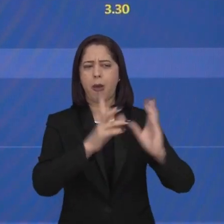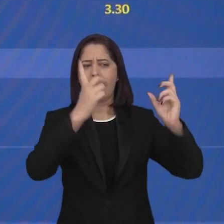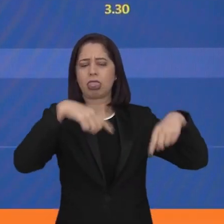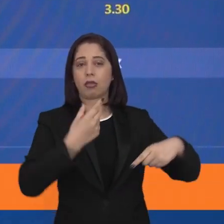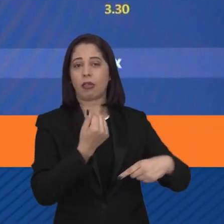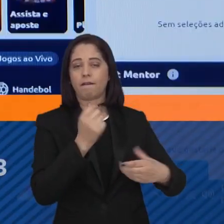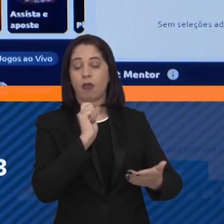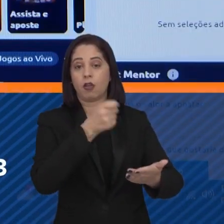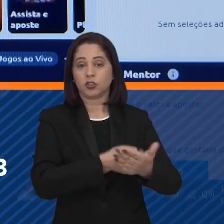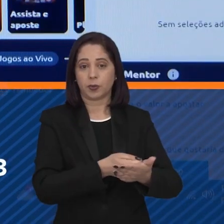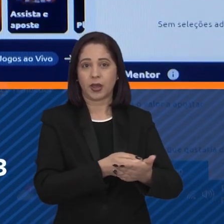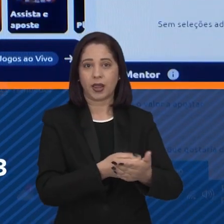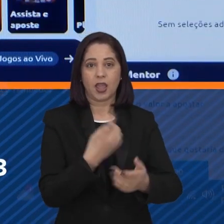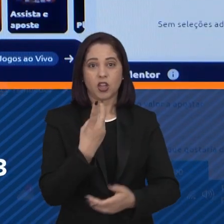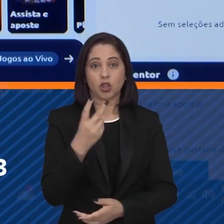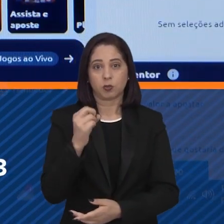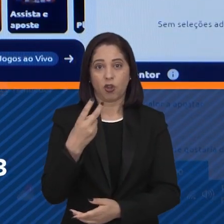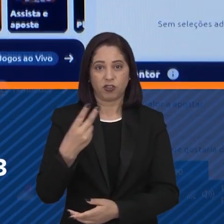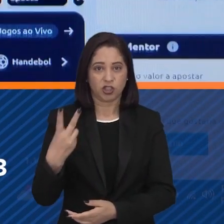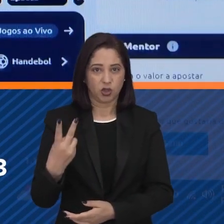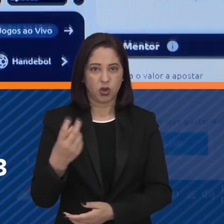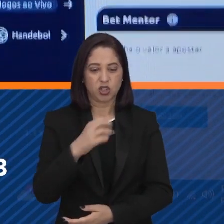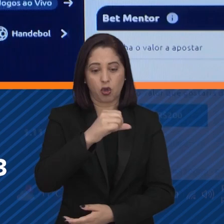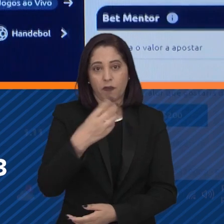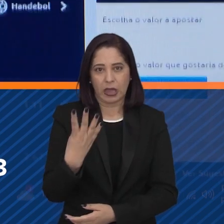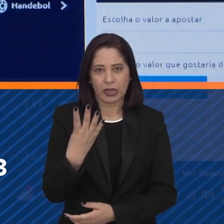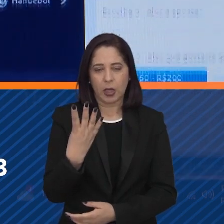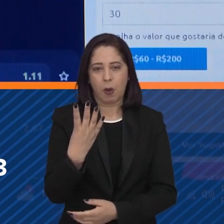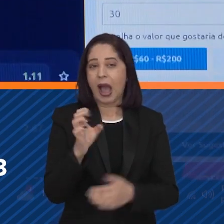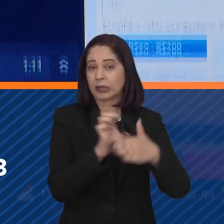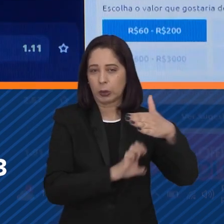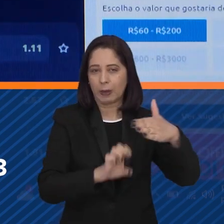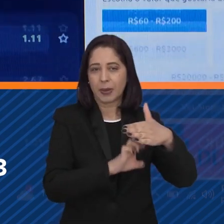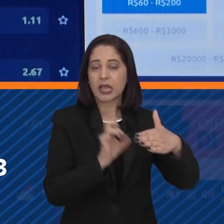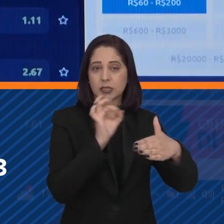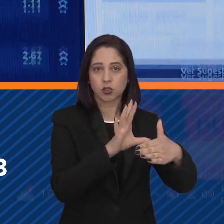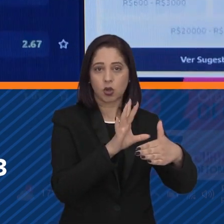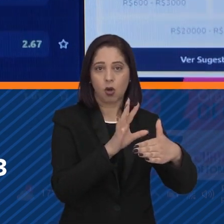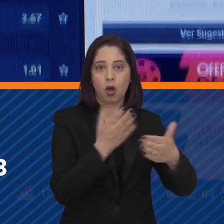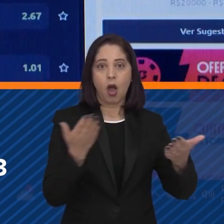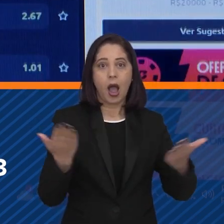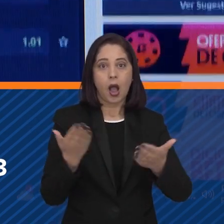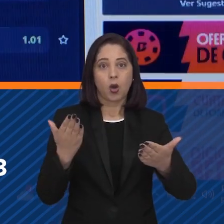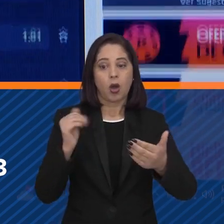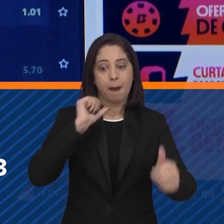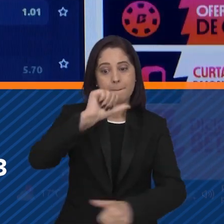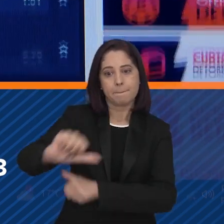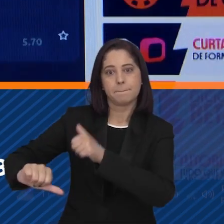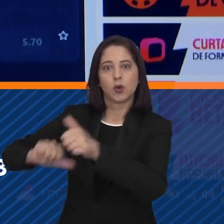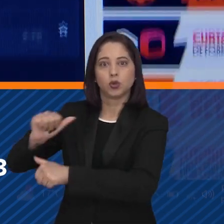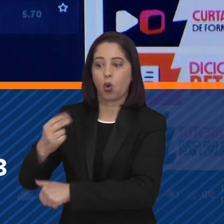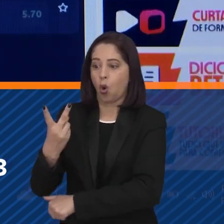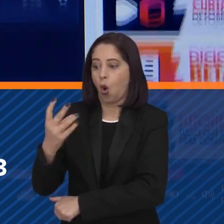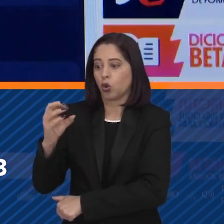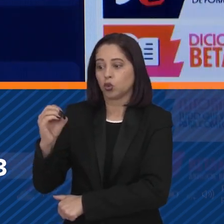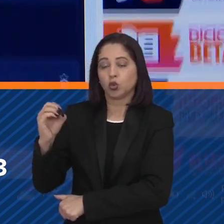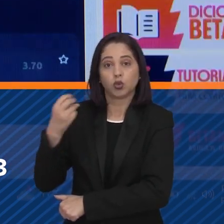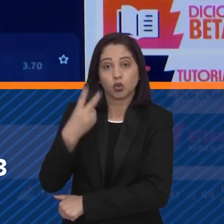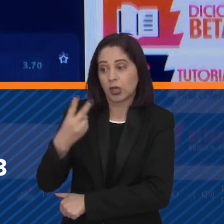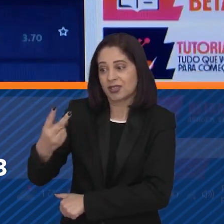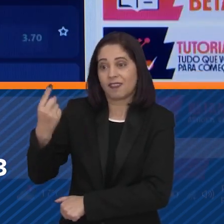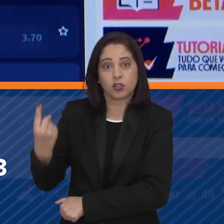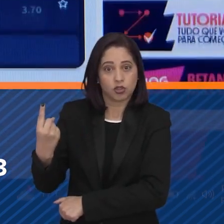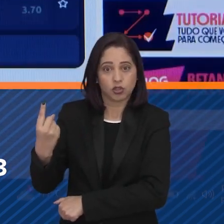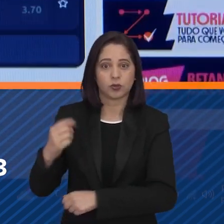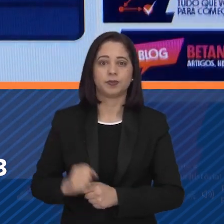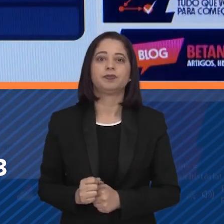significativo no país. Em agosto de 2022, eram 94 empresas no setor. No mesmo mês do ano passado, o número